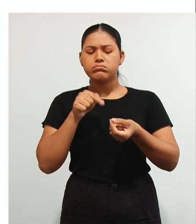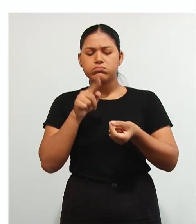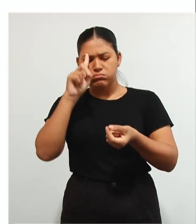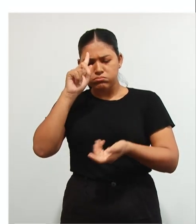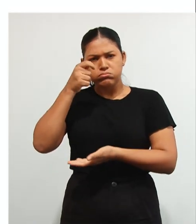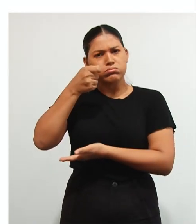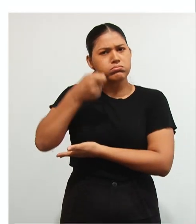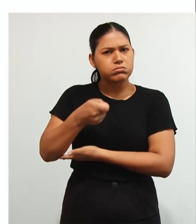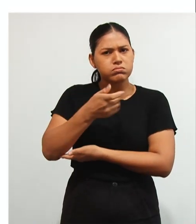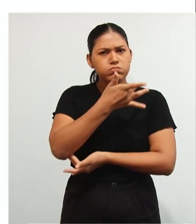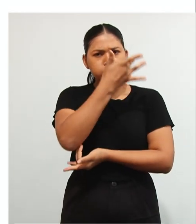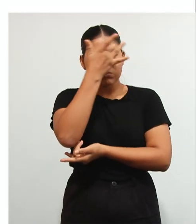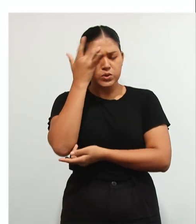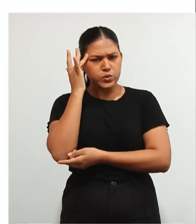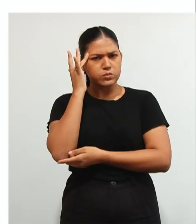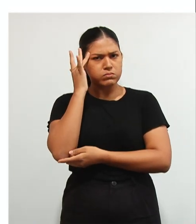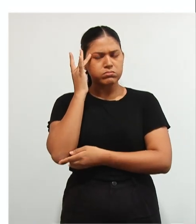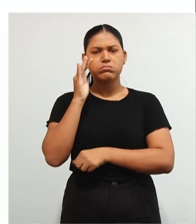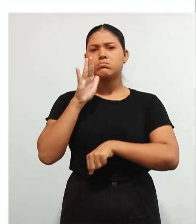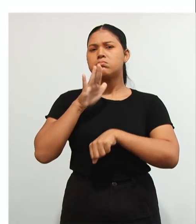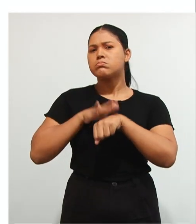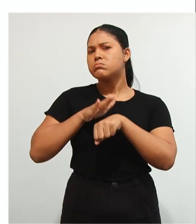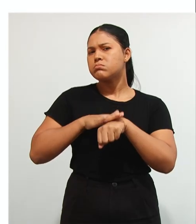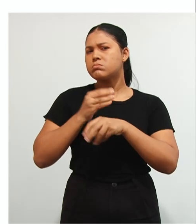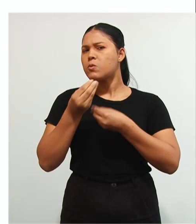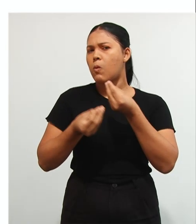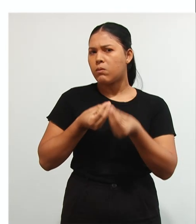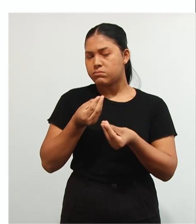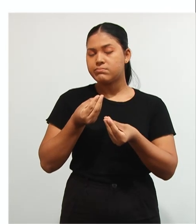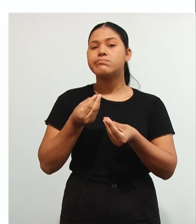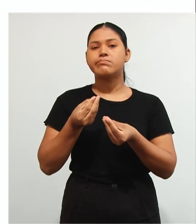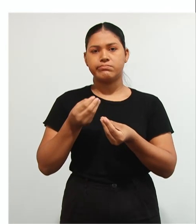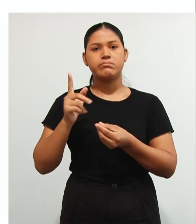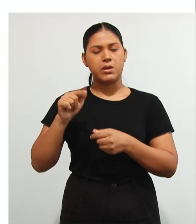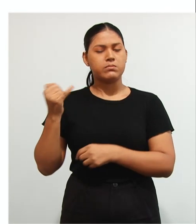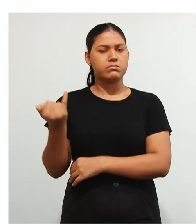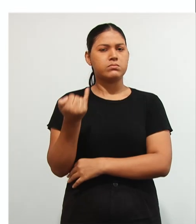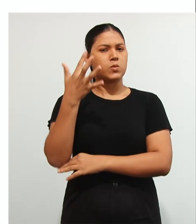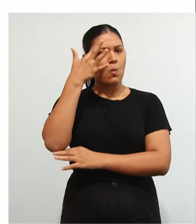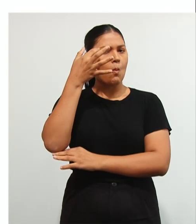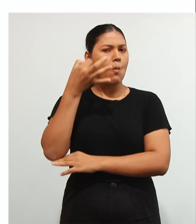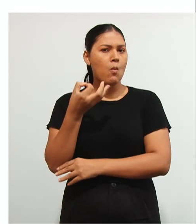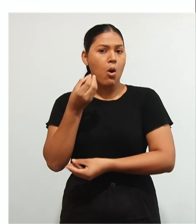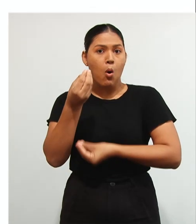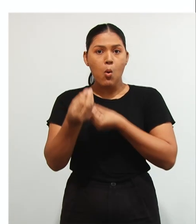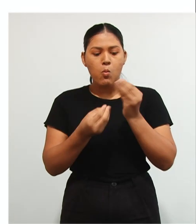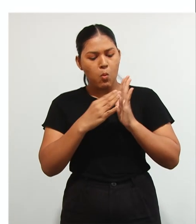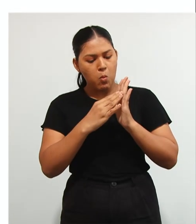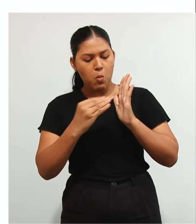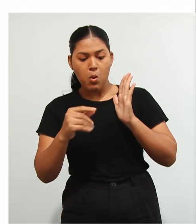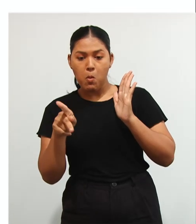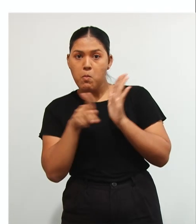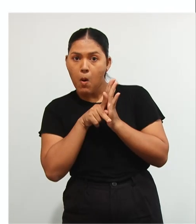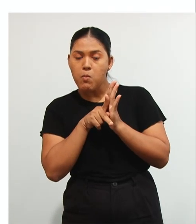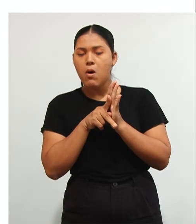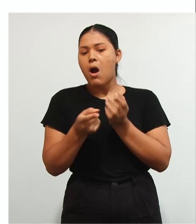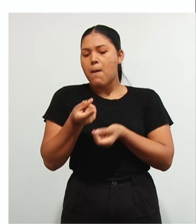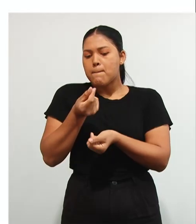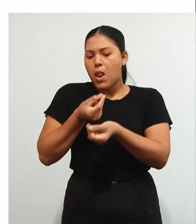dos indivíduos. É importante para entender os modelos econômicos e relevante para a elaboração de políticas públicas.